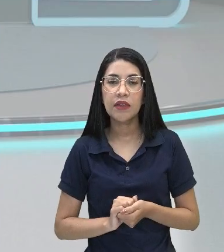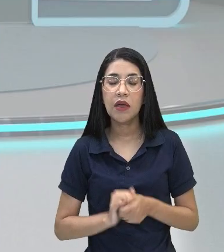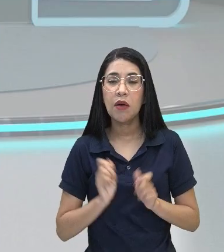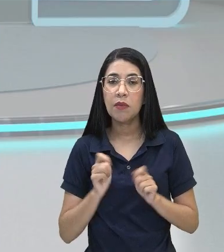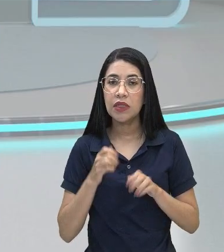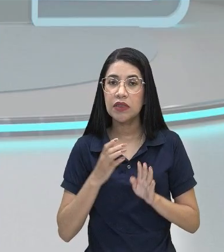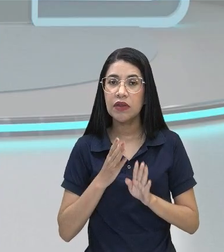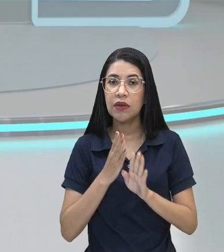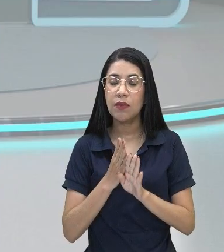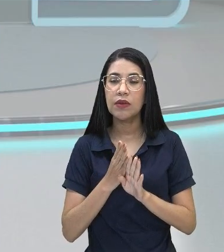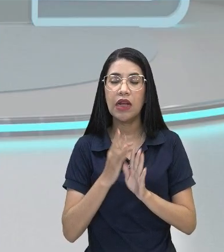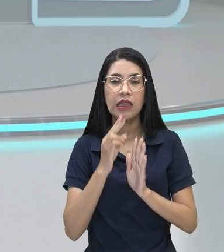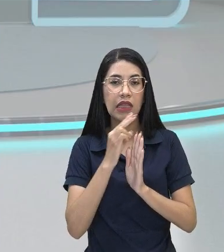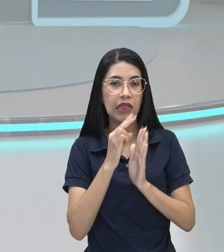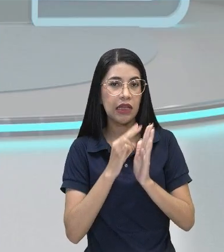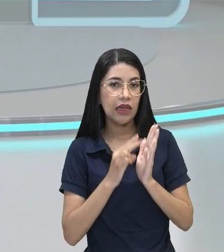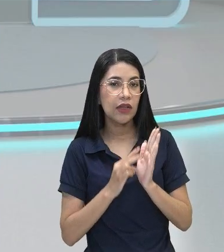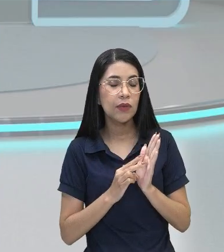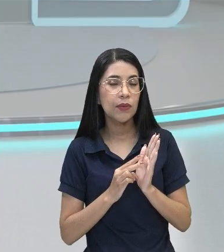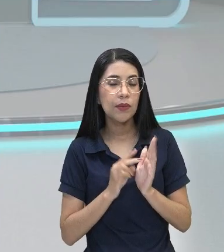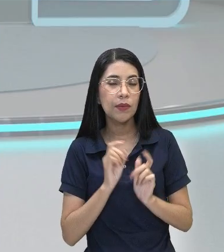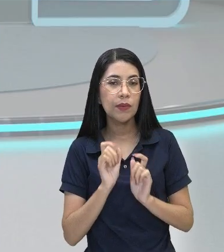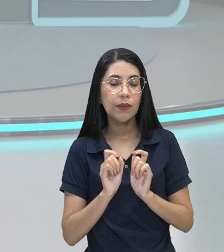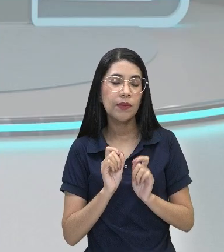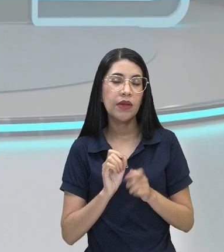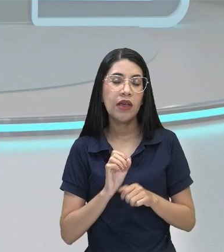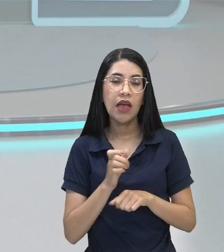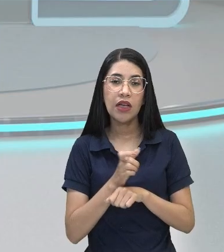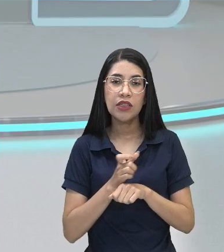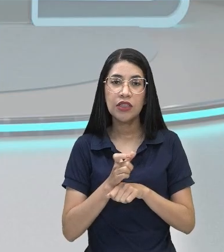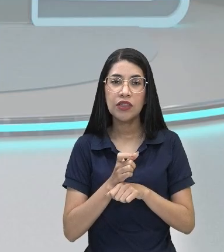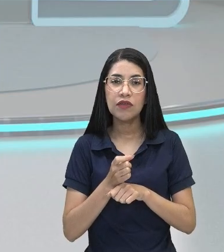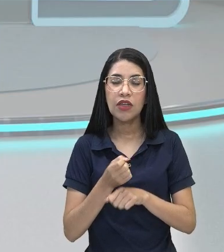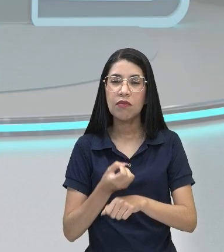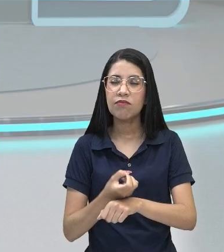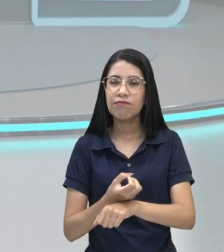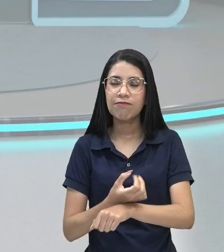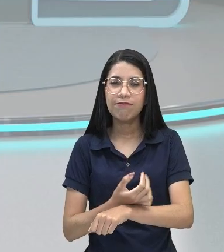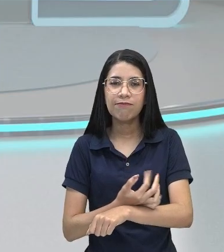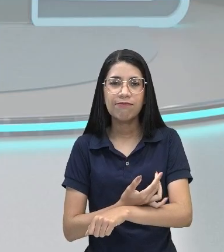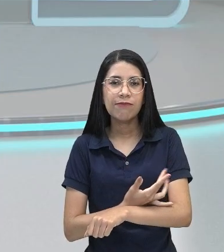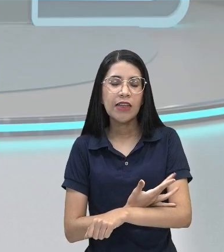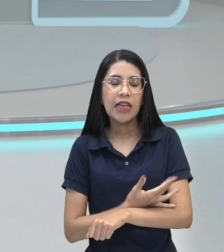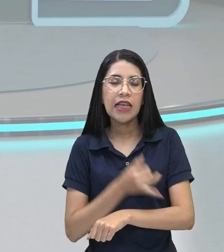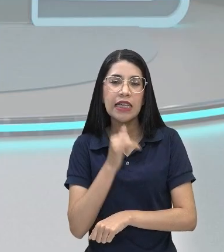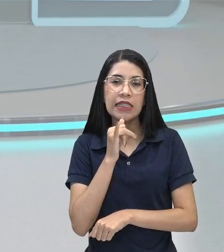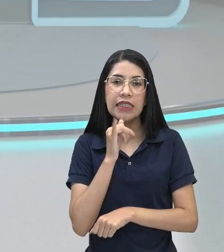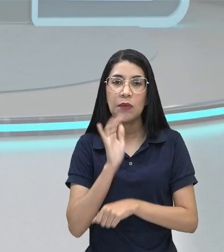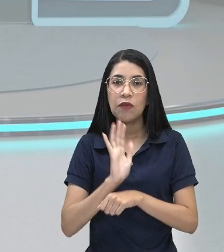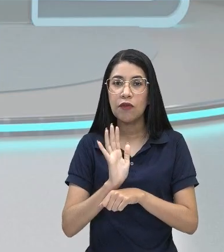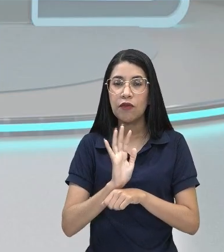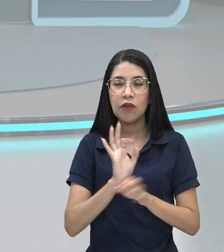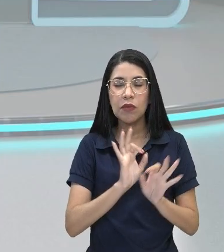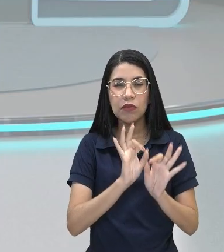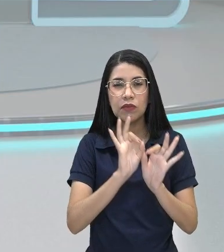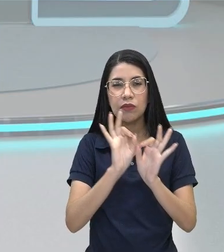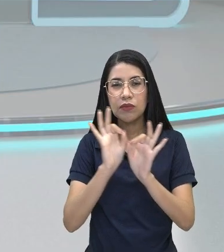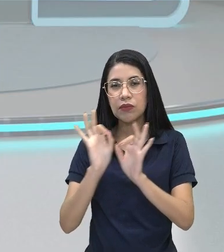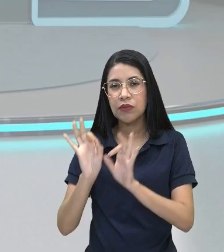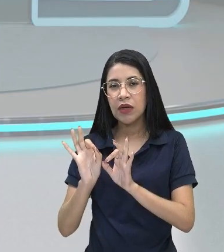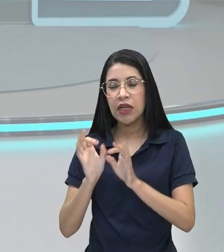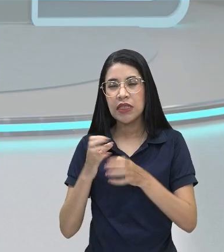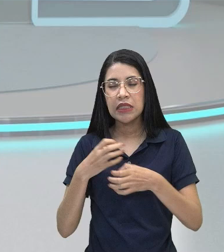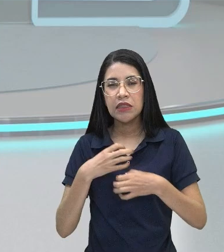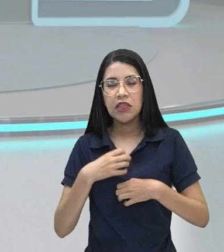encontrar durante a avaliação, né, os adjetivos emocionante. Por exemplo, se for um filme, o filme é